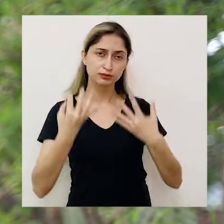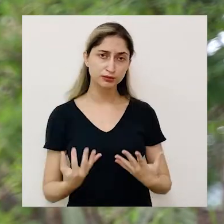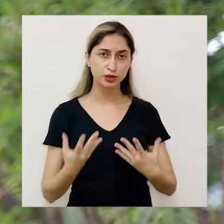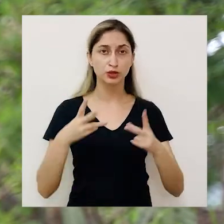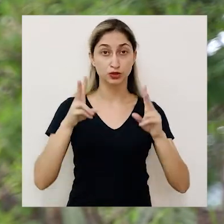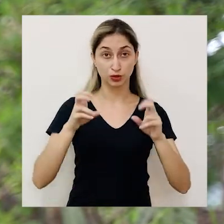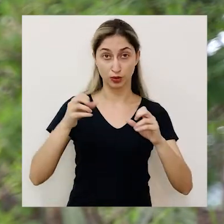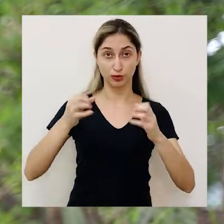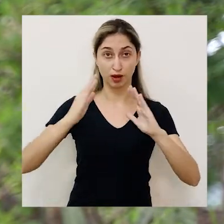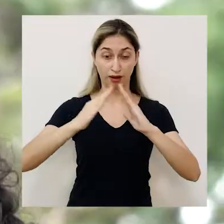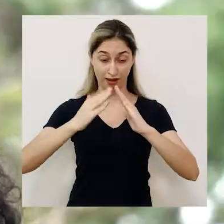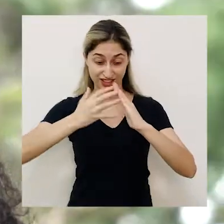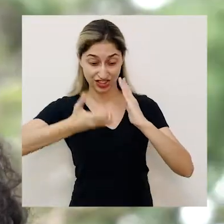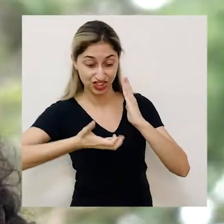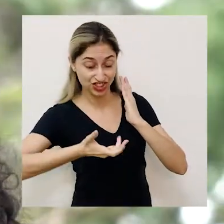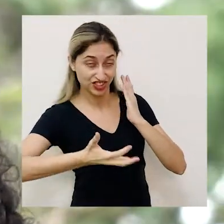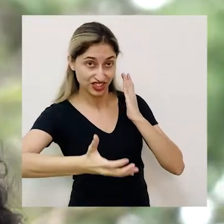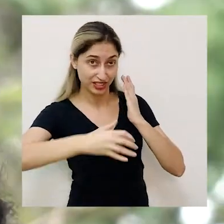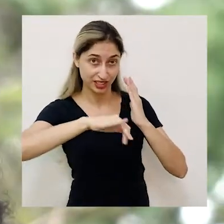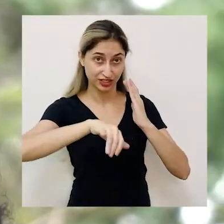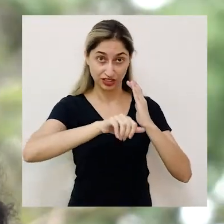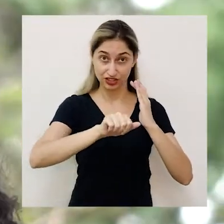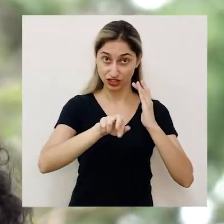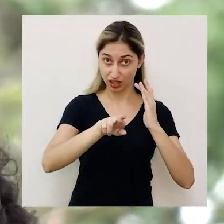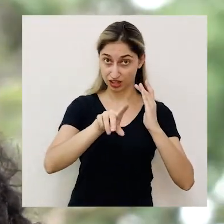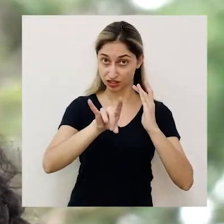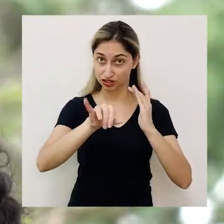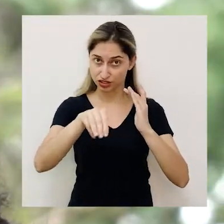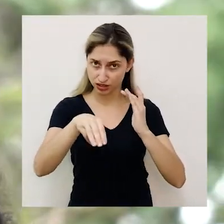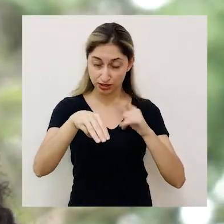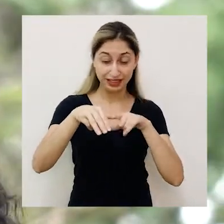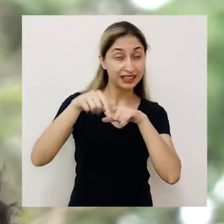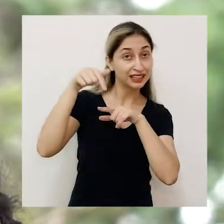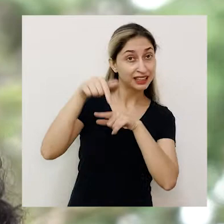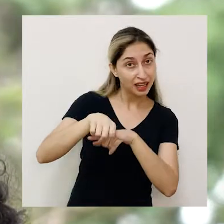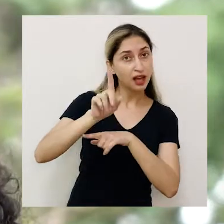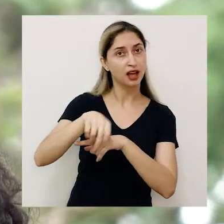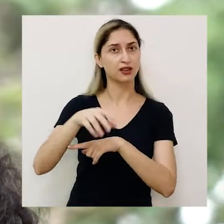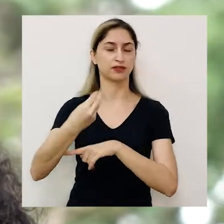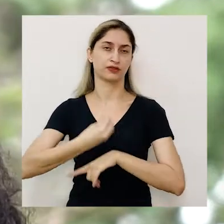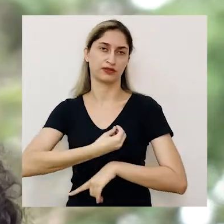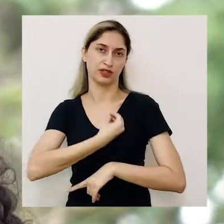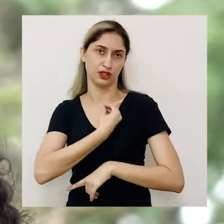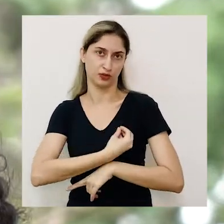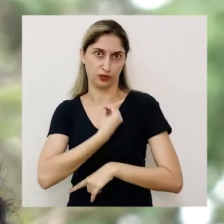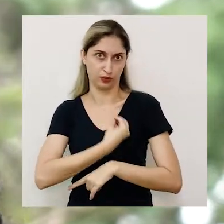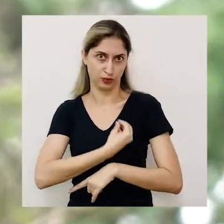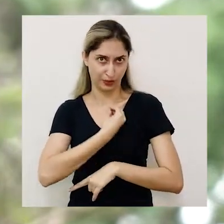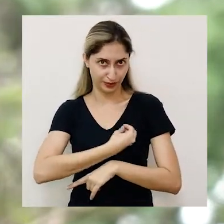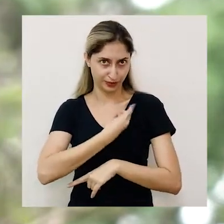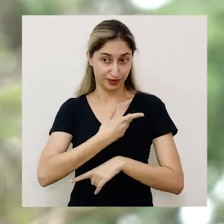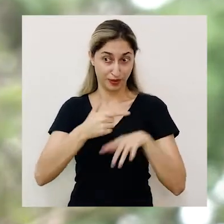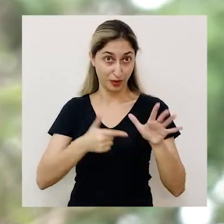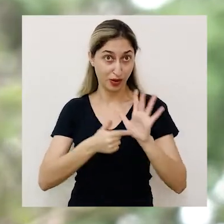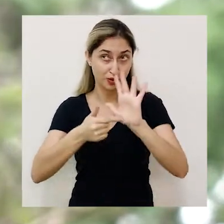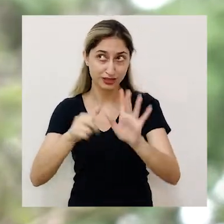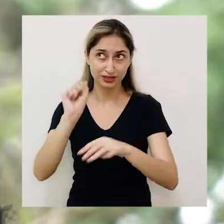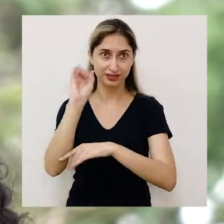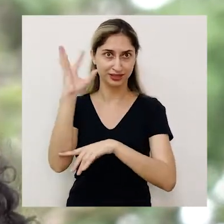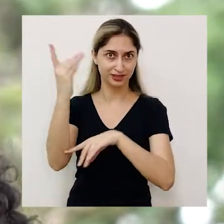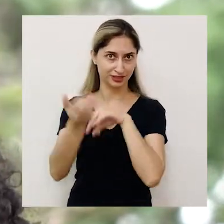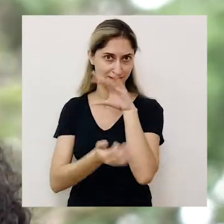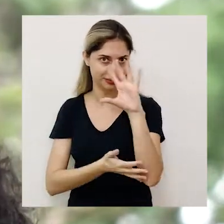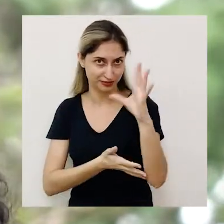jardins presentes aqui na casa. Os jardins, eles são seres vivos, né? Eles são a representação da